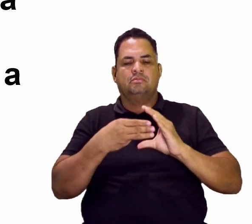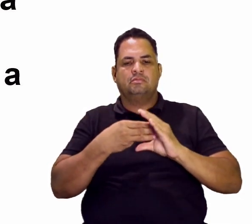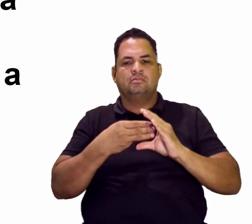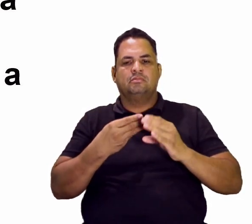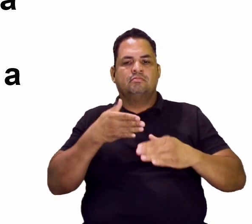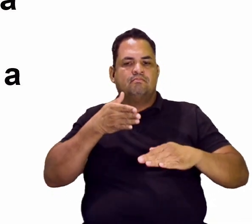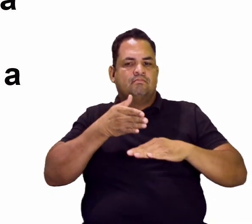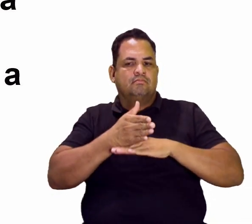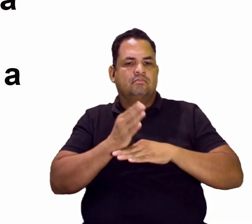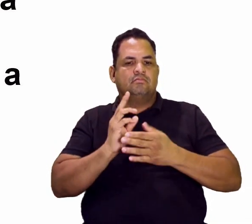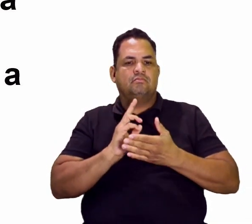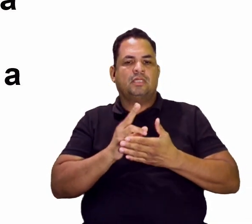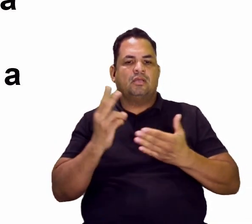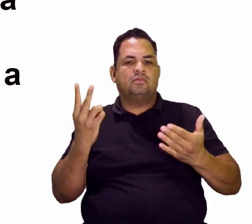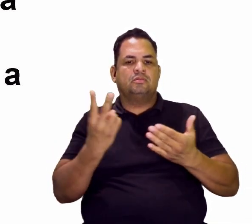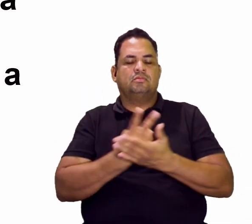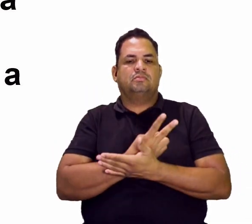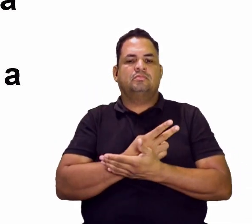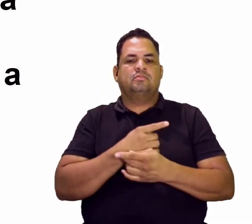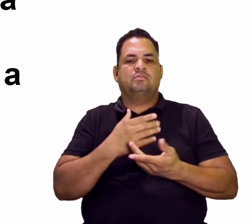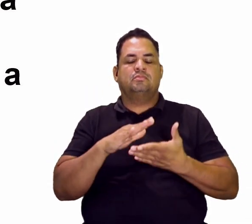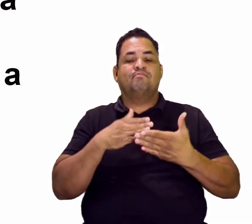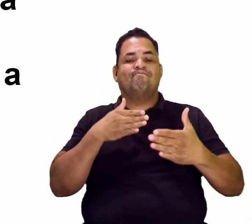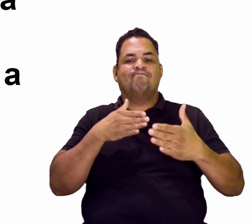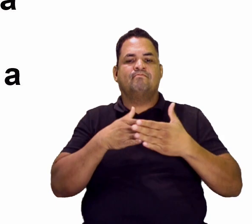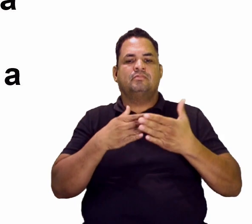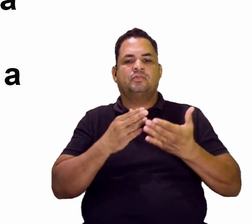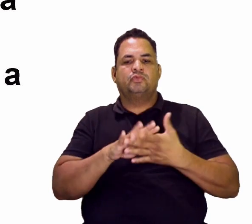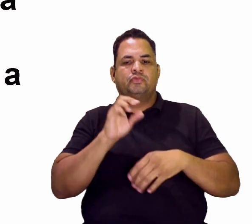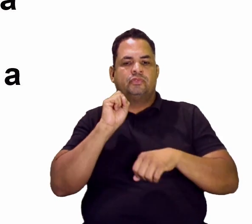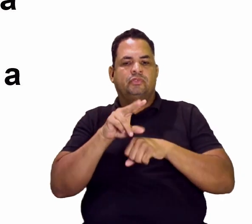uma série de processos ocorre até que